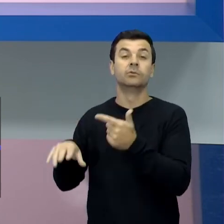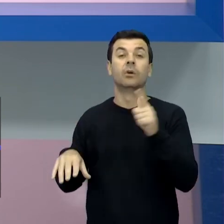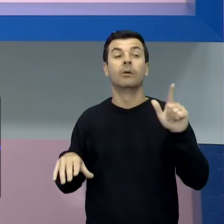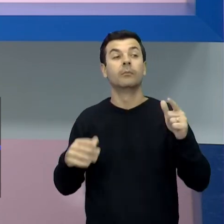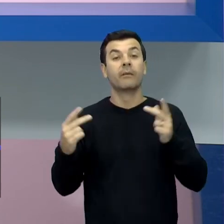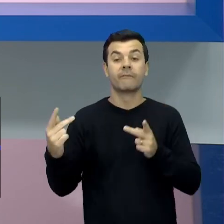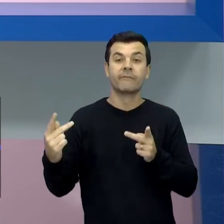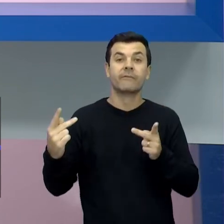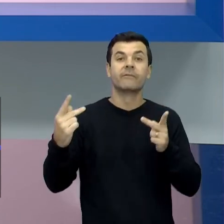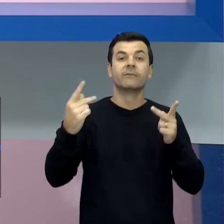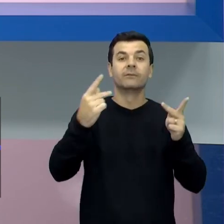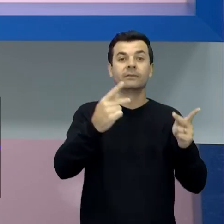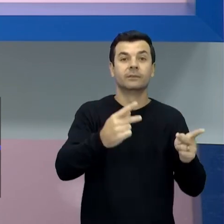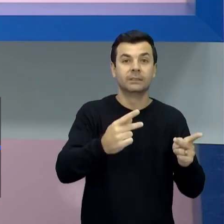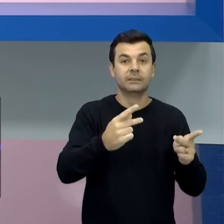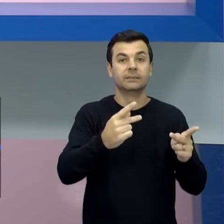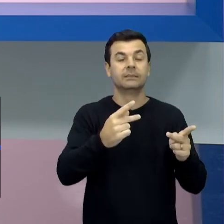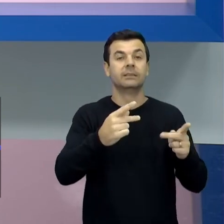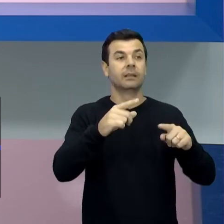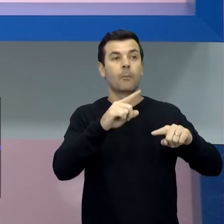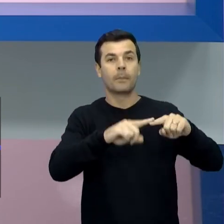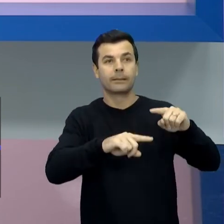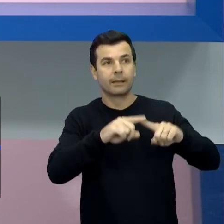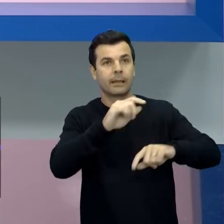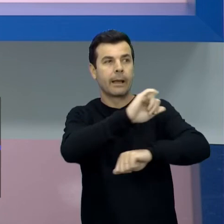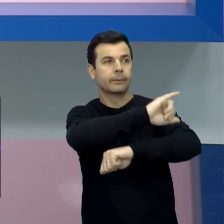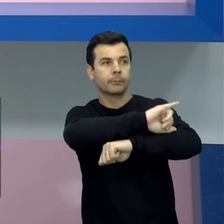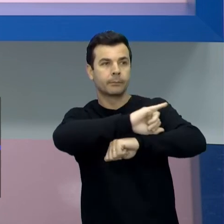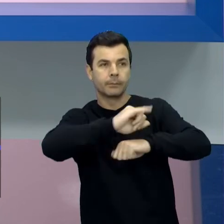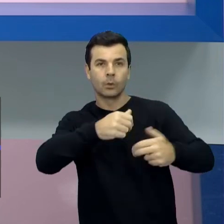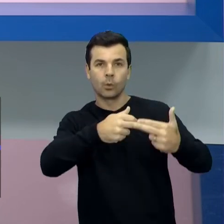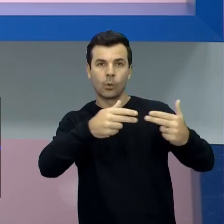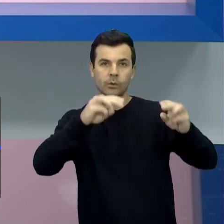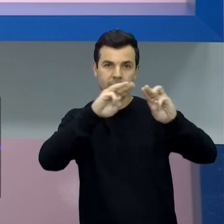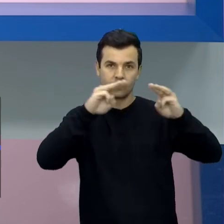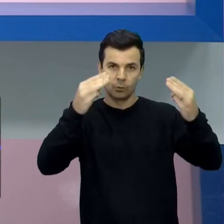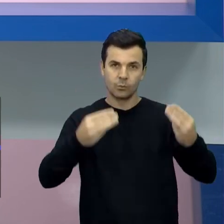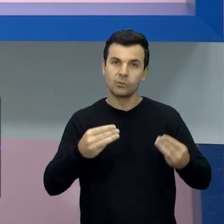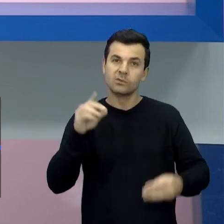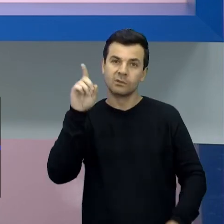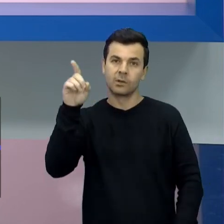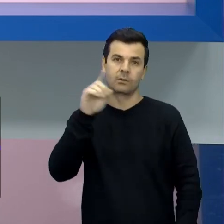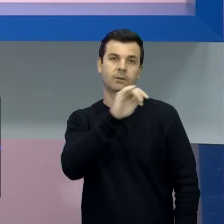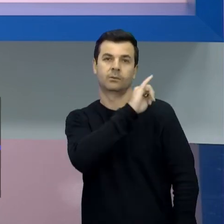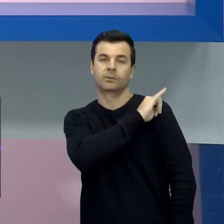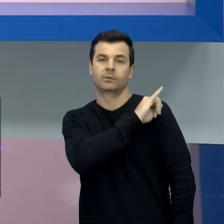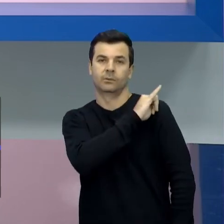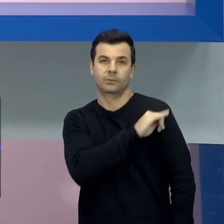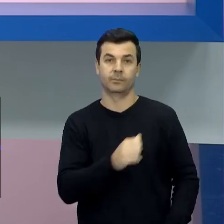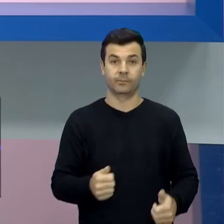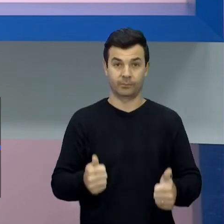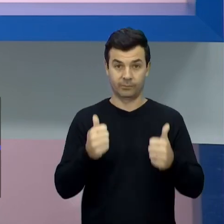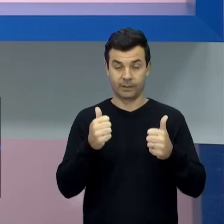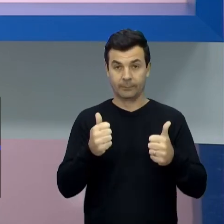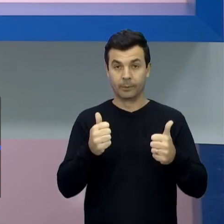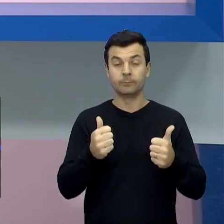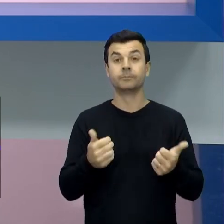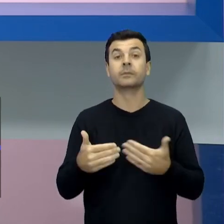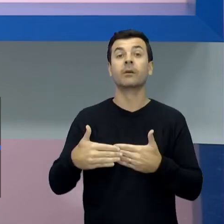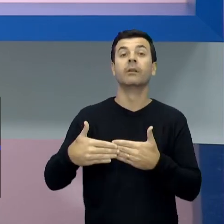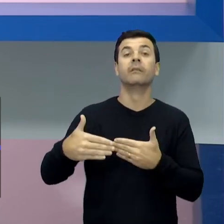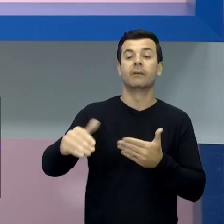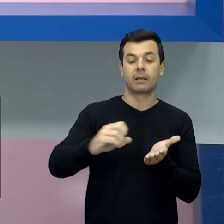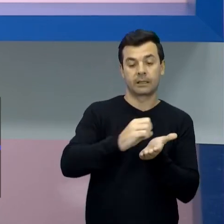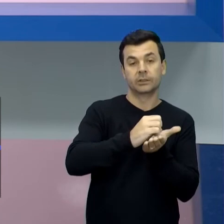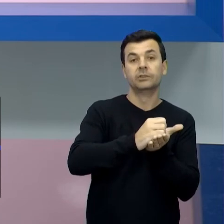aí pelo patrimônio material do Museu Nacional do Rio de Janeiro, tá? Mas vamos aí para as atividades, né? A